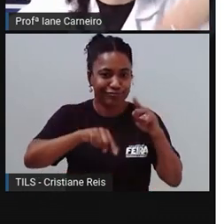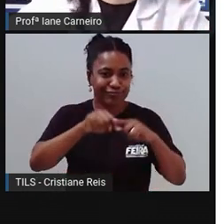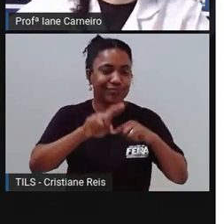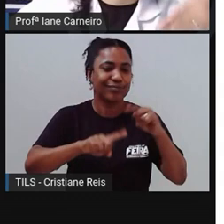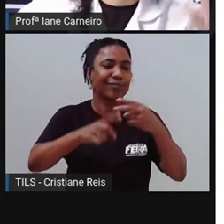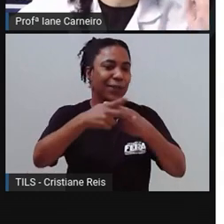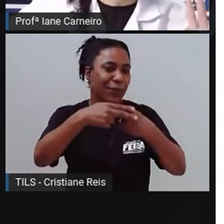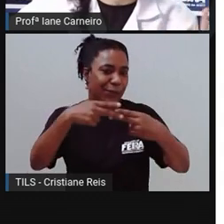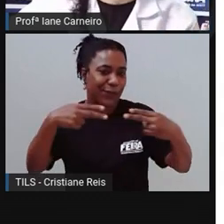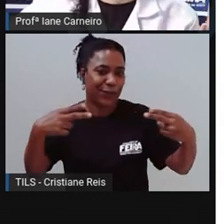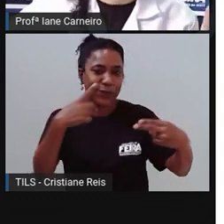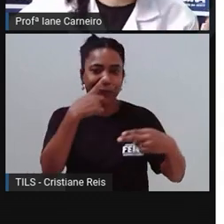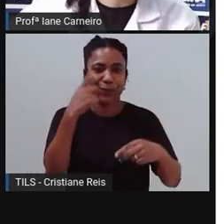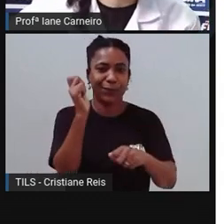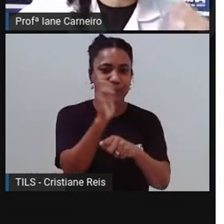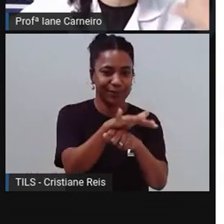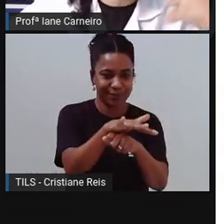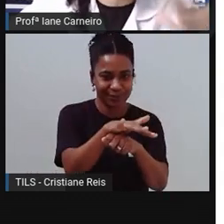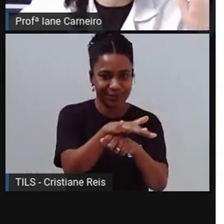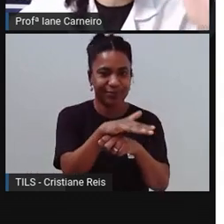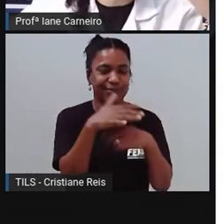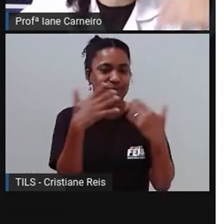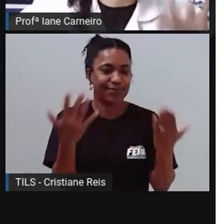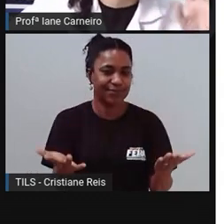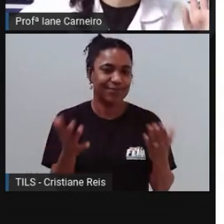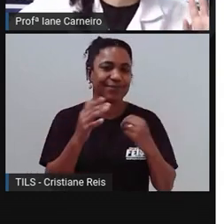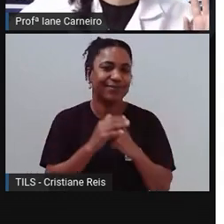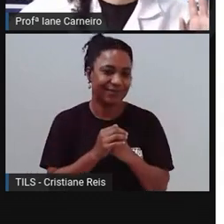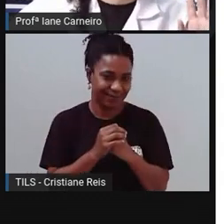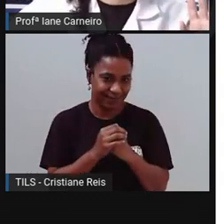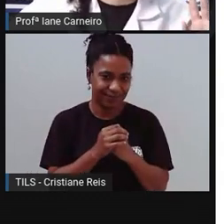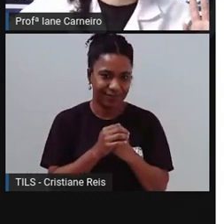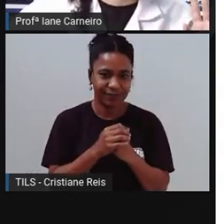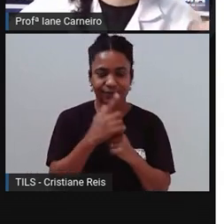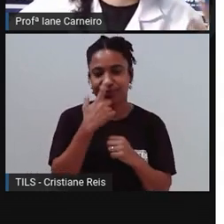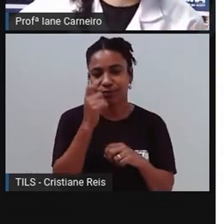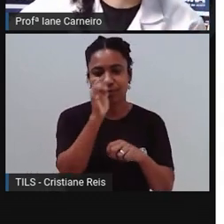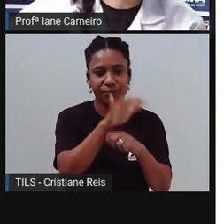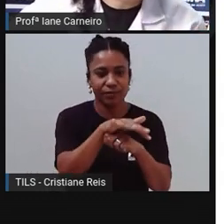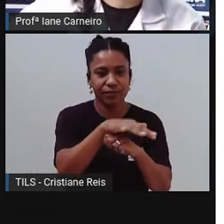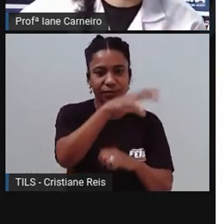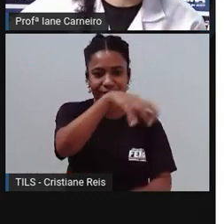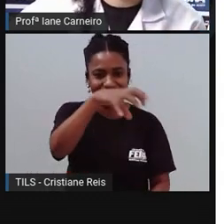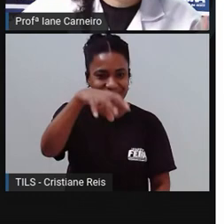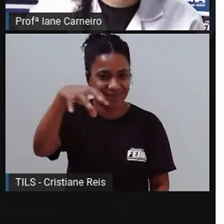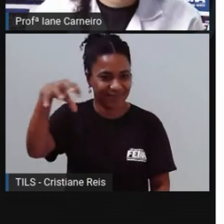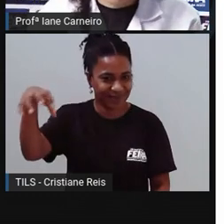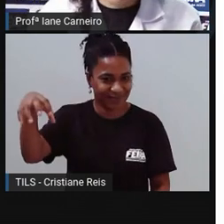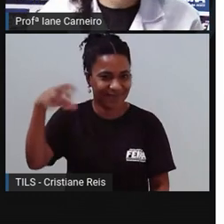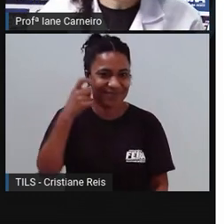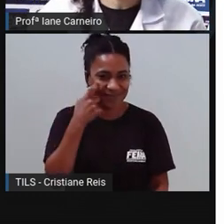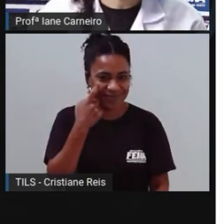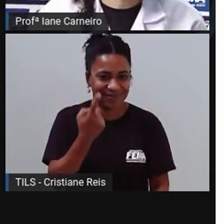vão ser descartáveis, tá certo? Vão ser descartados aí no, na, no, no, na lixeira, tá bom?